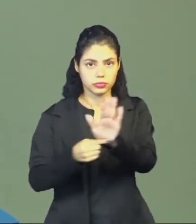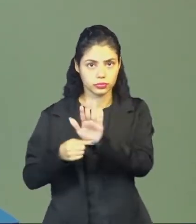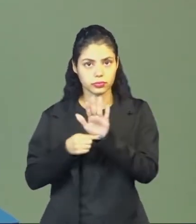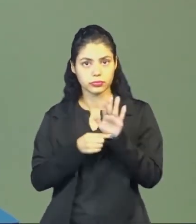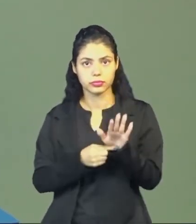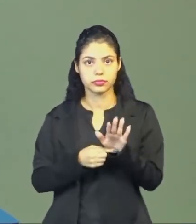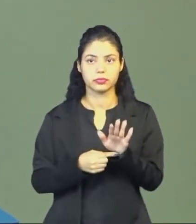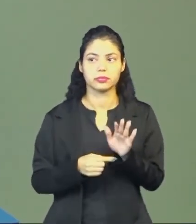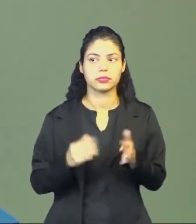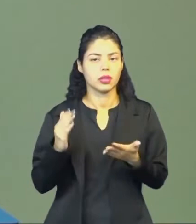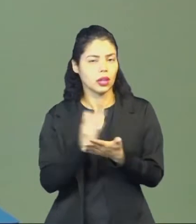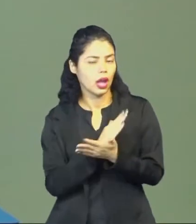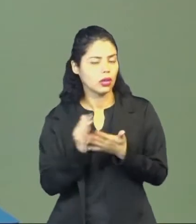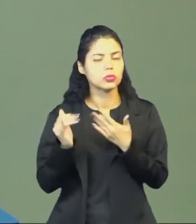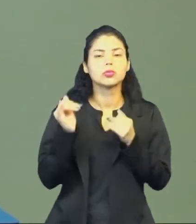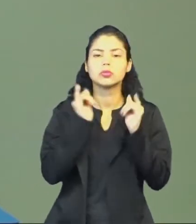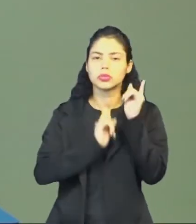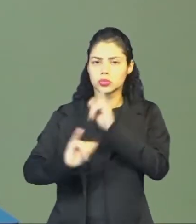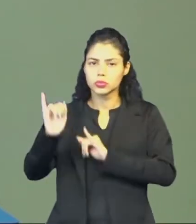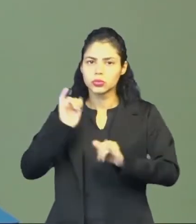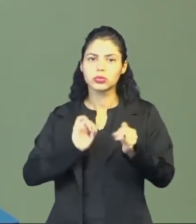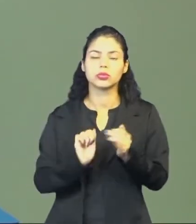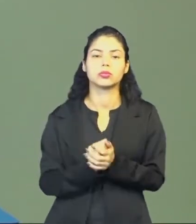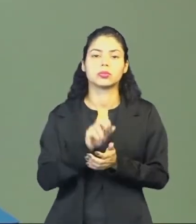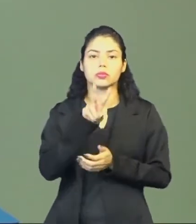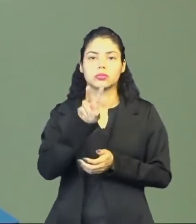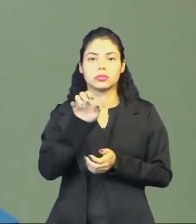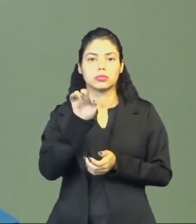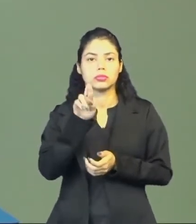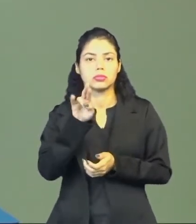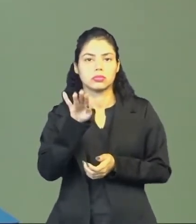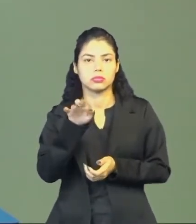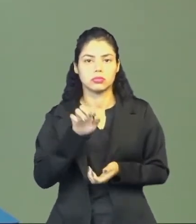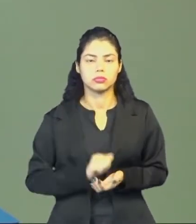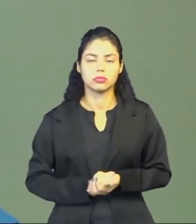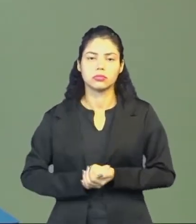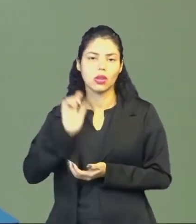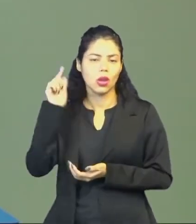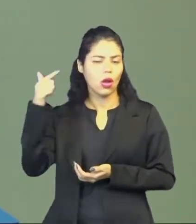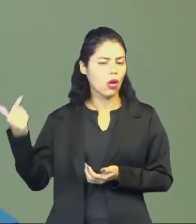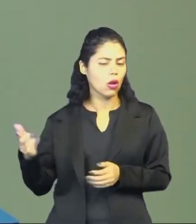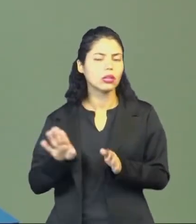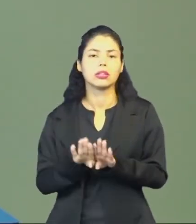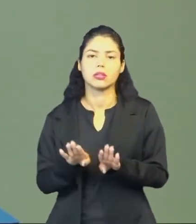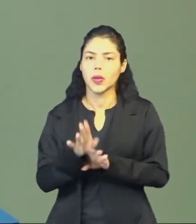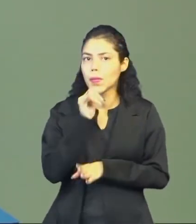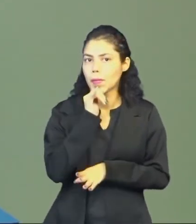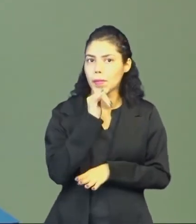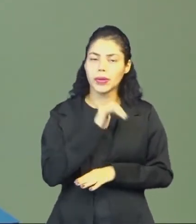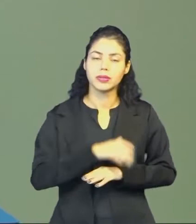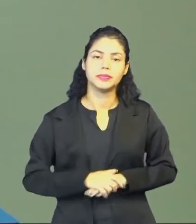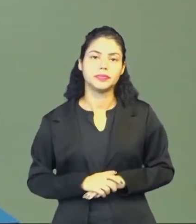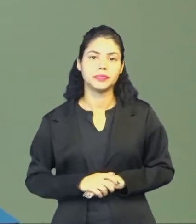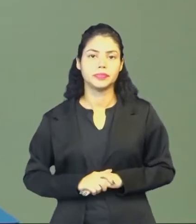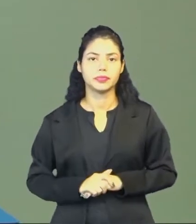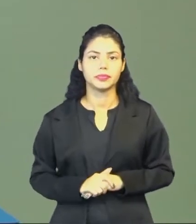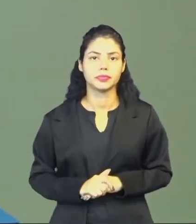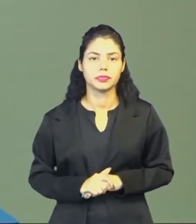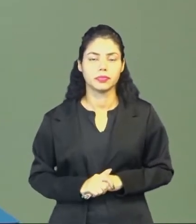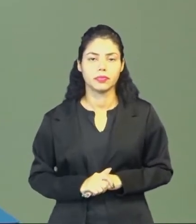expositivo, que expõe algumas informações como verbete aí, e tem vários outros tipos de texto, como por exemplo,